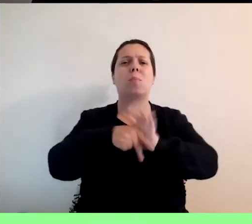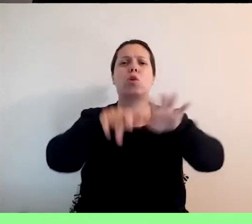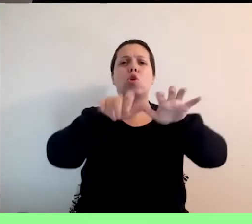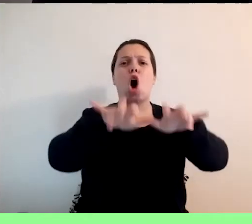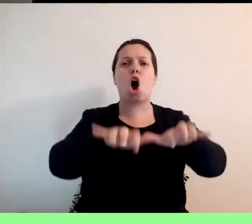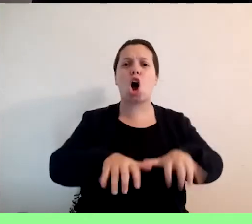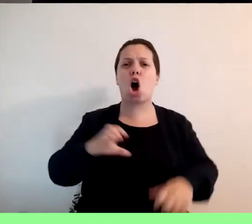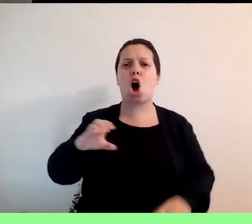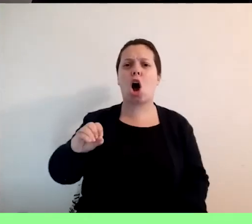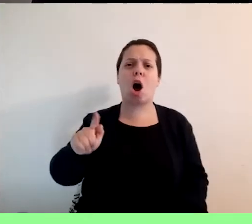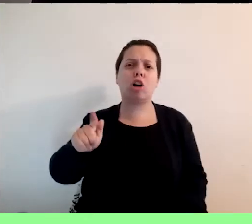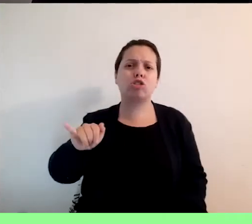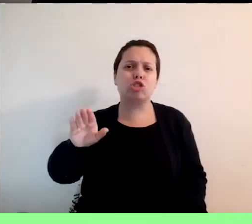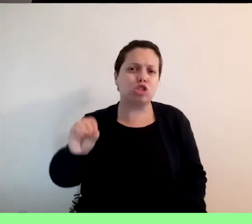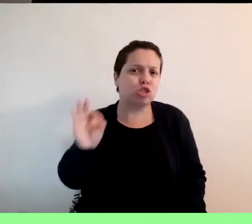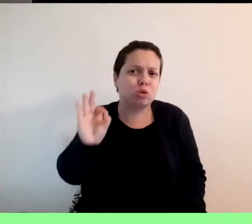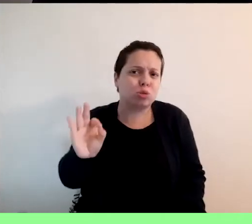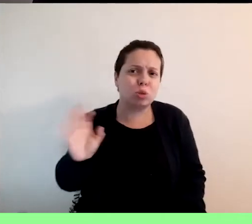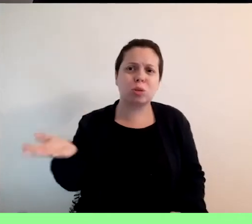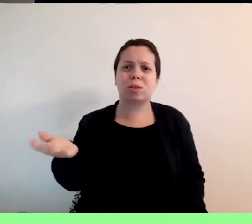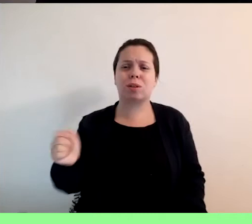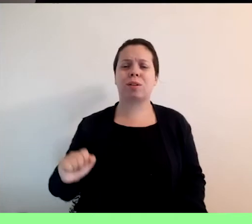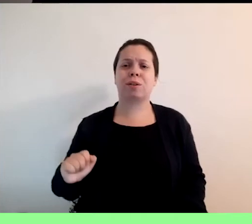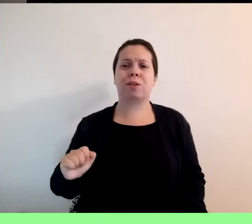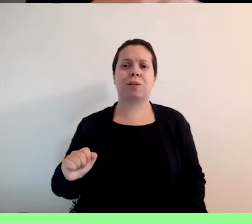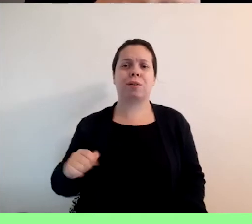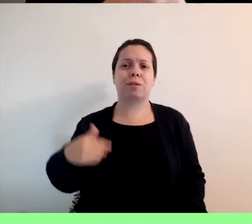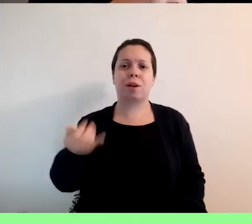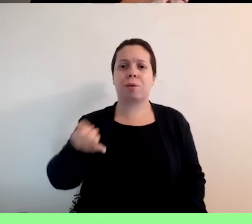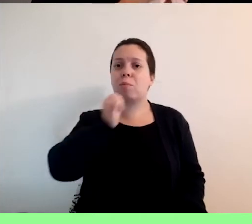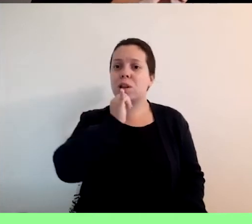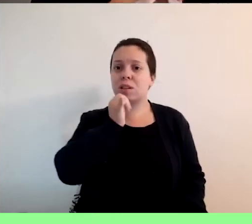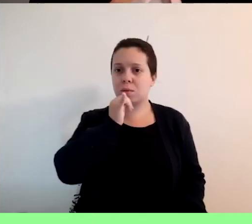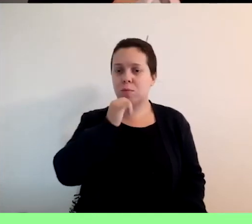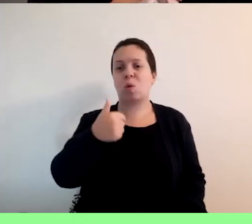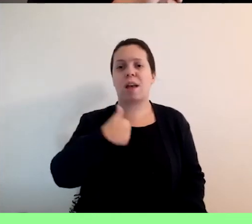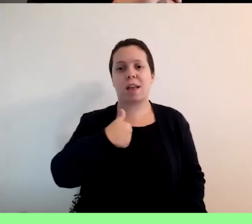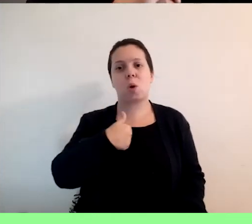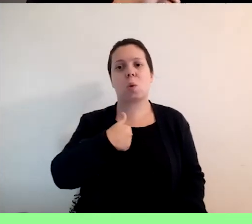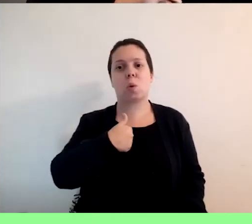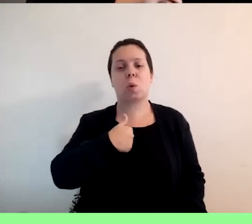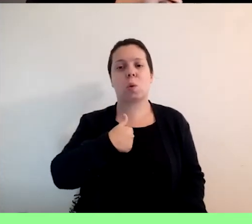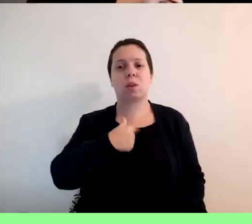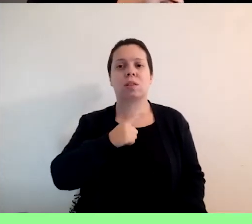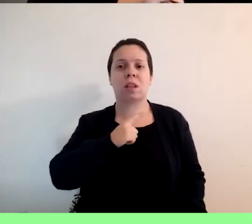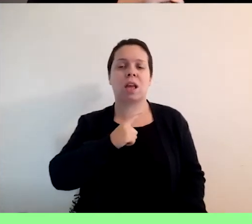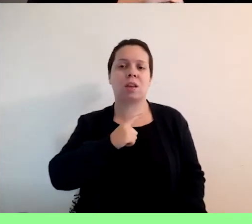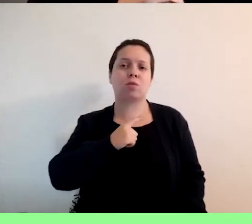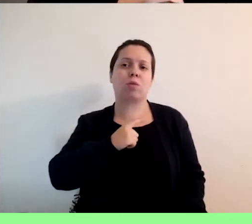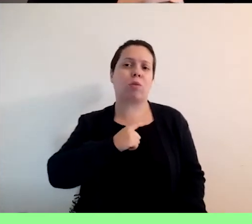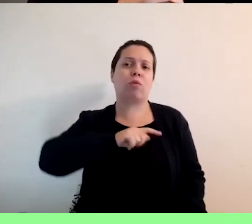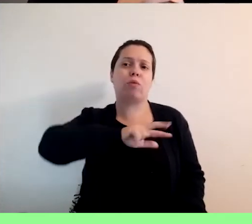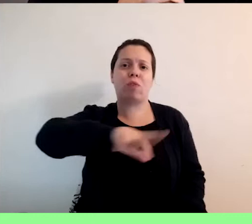Por exemplo, quando eu tenho esse conhecimento de várias deficiências, né? De trabalhar com